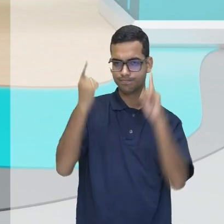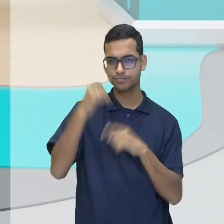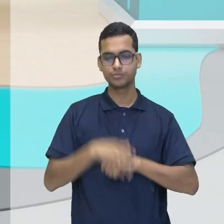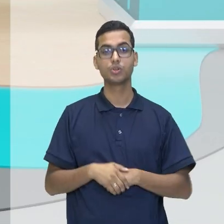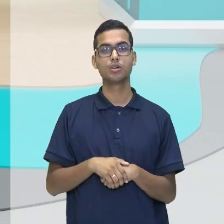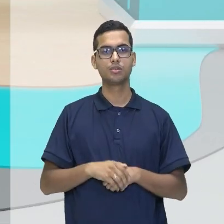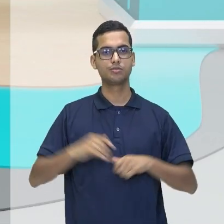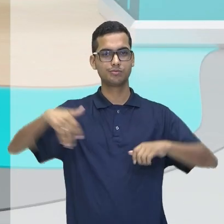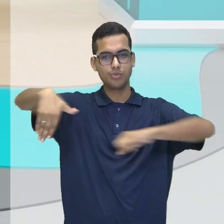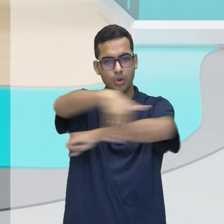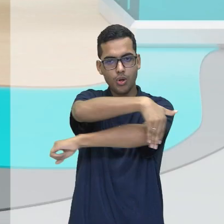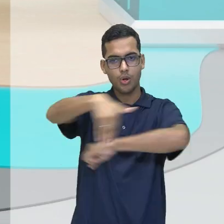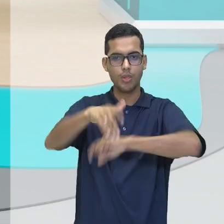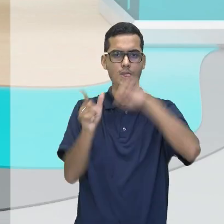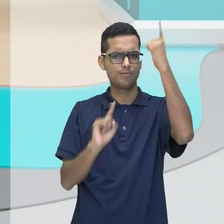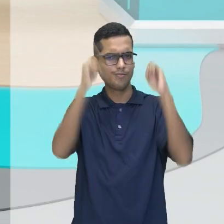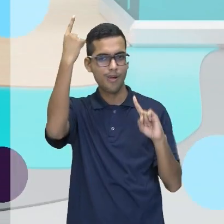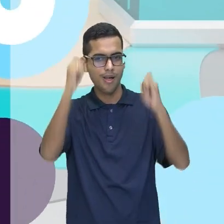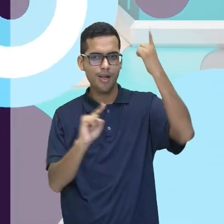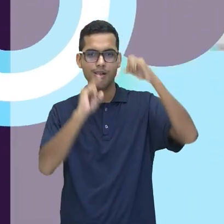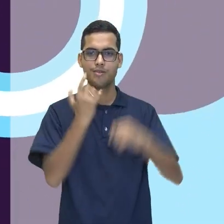carnaval. Vamos fazer uma viagem agora.